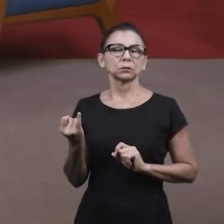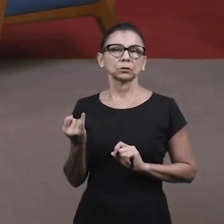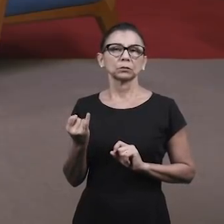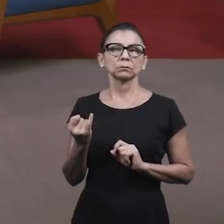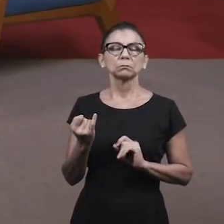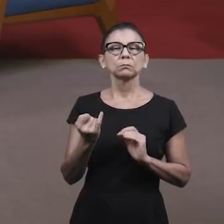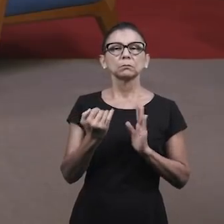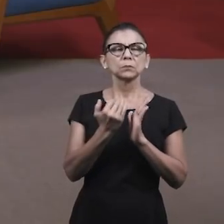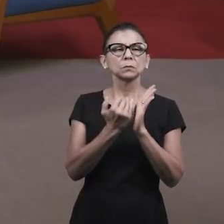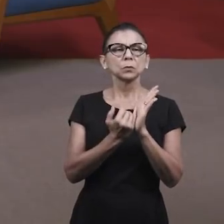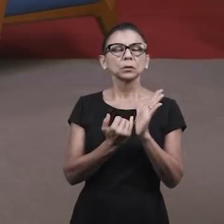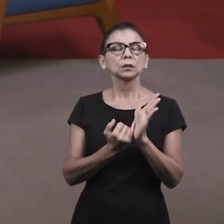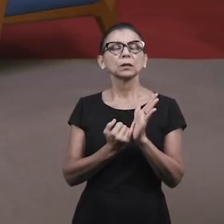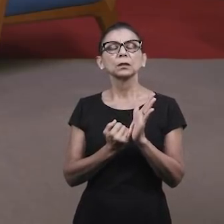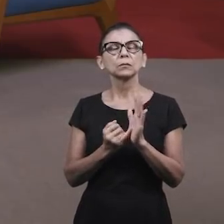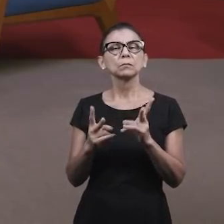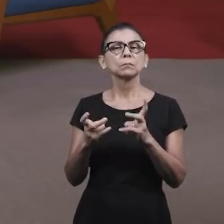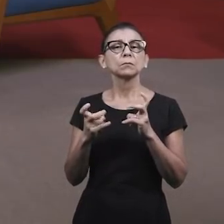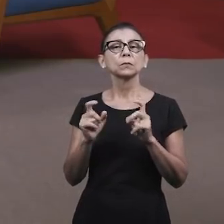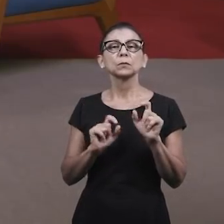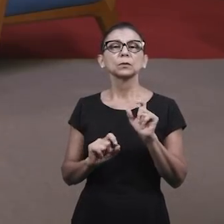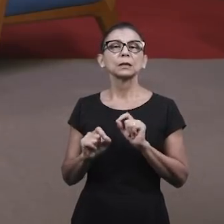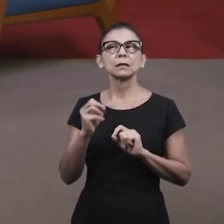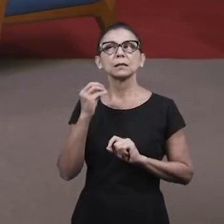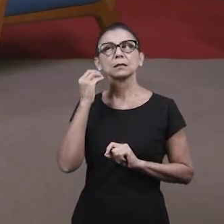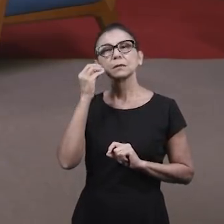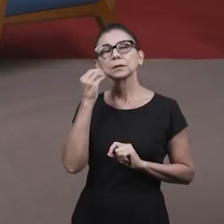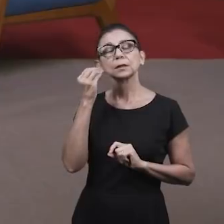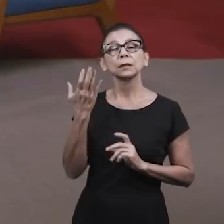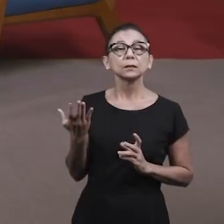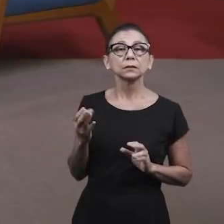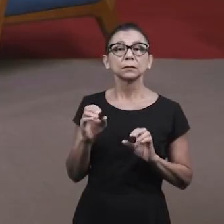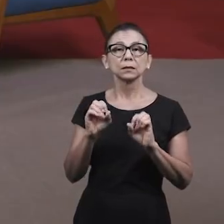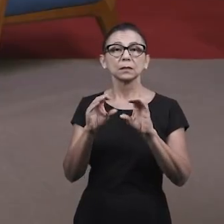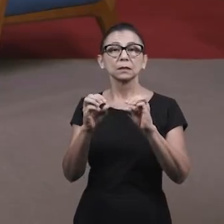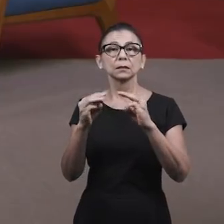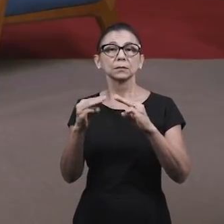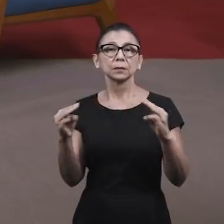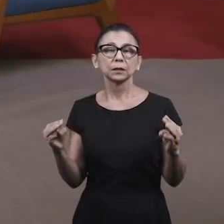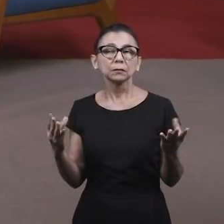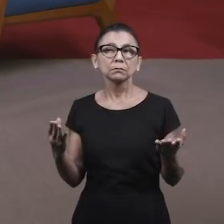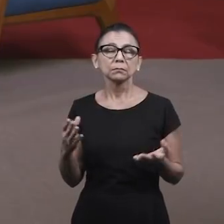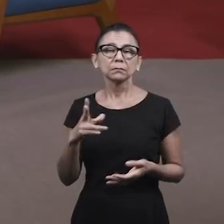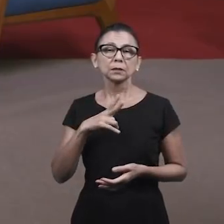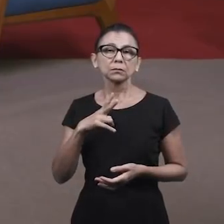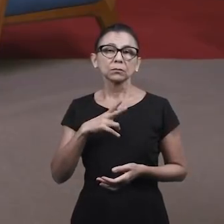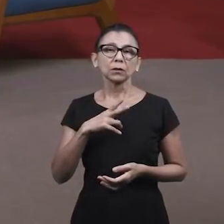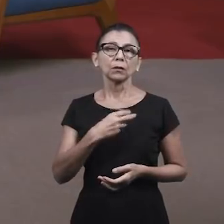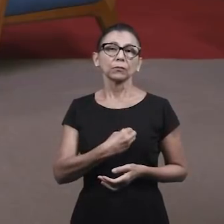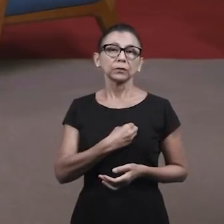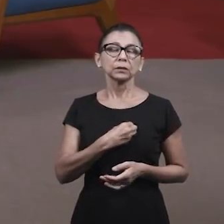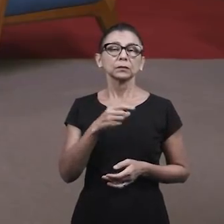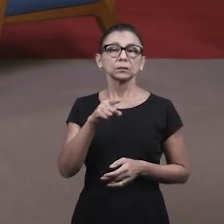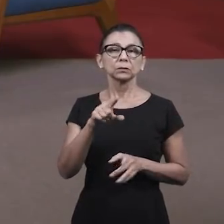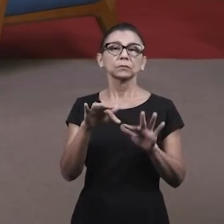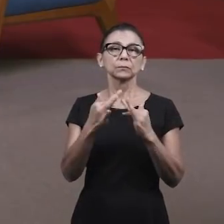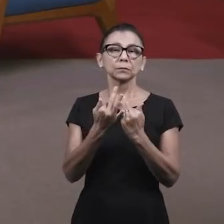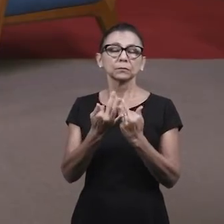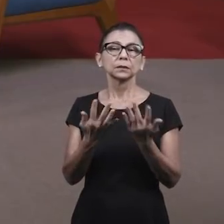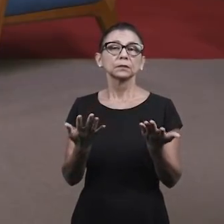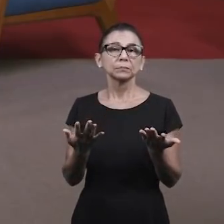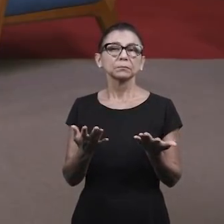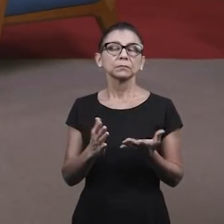do Manaim trazendo aqui as participações, mensagens que são enviadas para nós. Aliás, você está vendo aí um QR Code que está